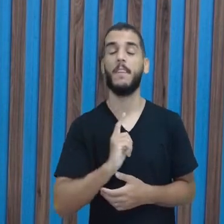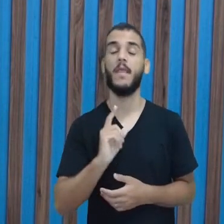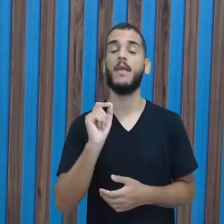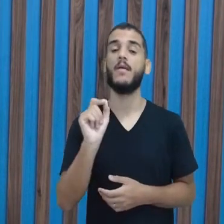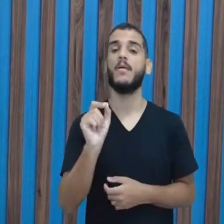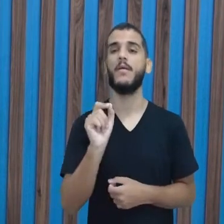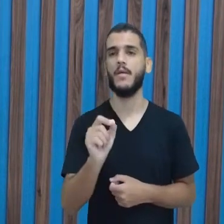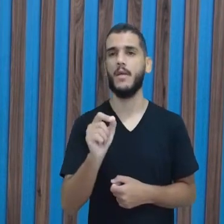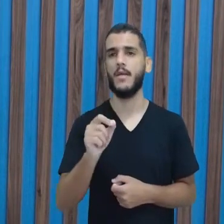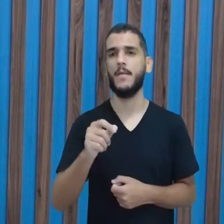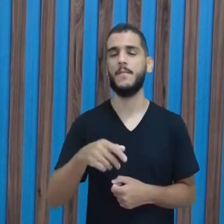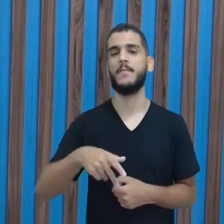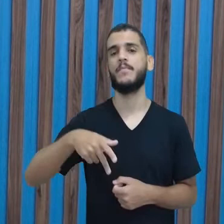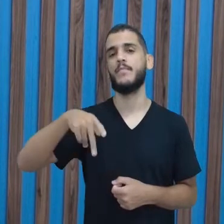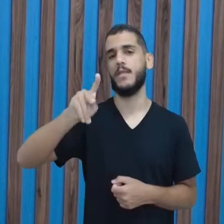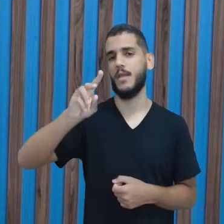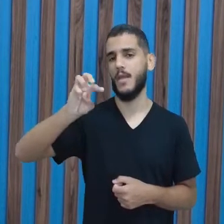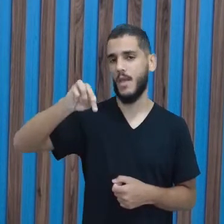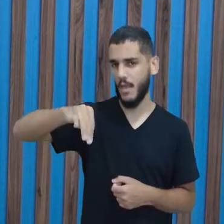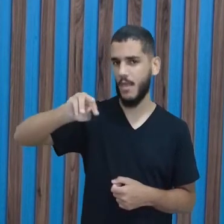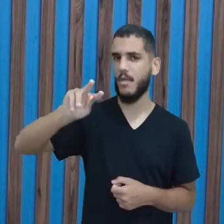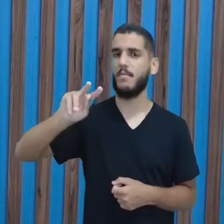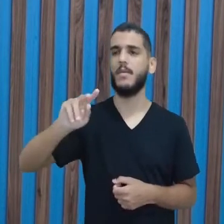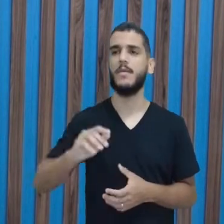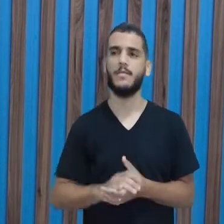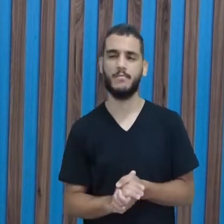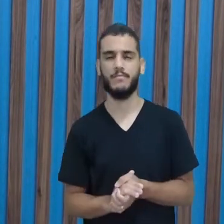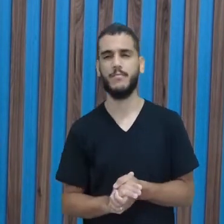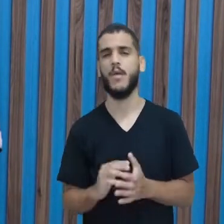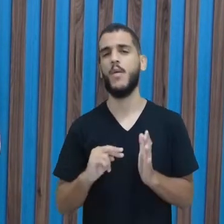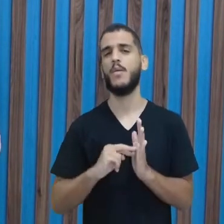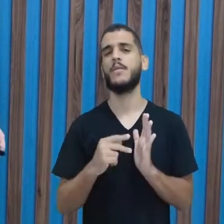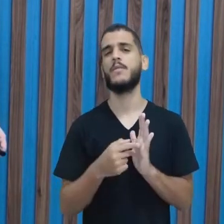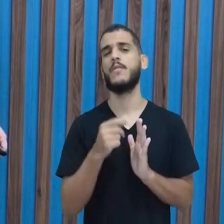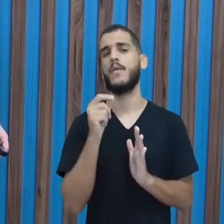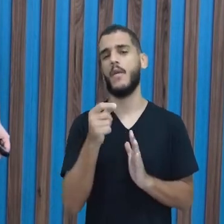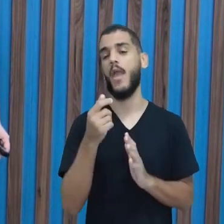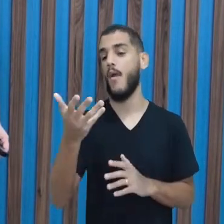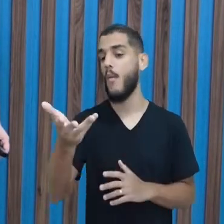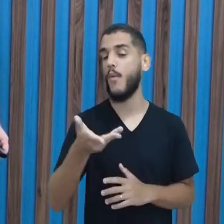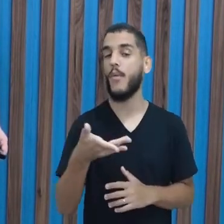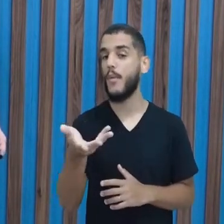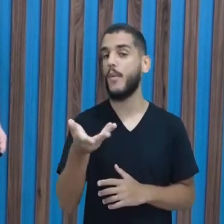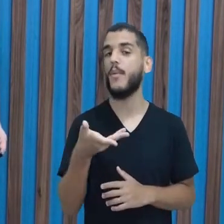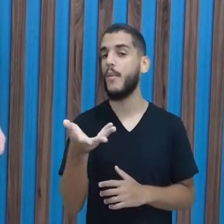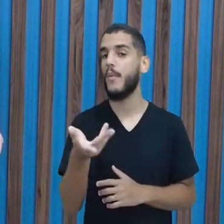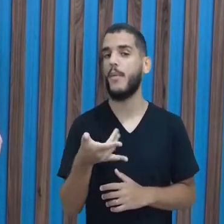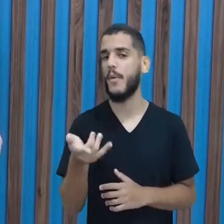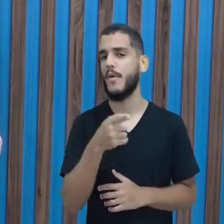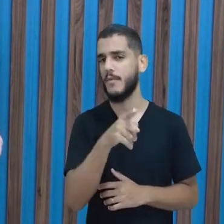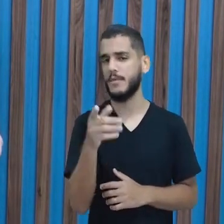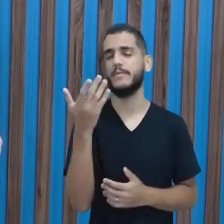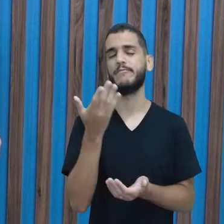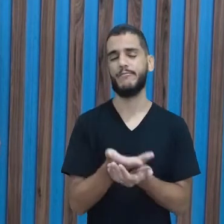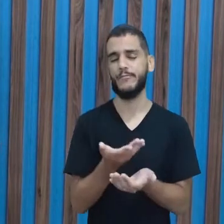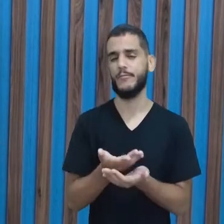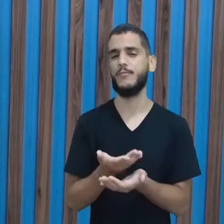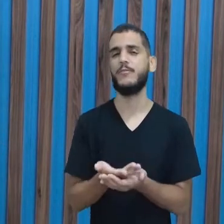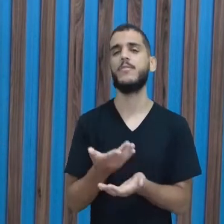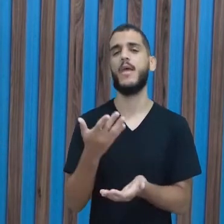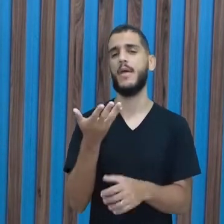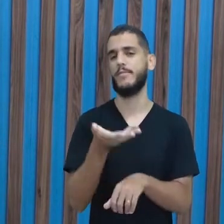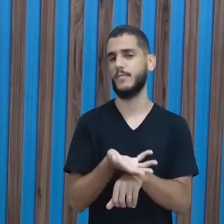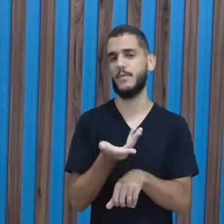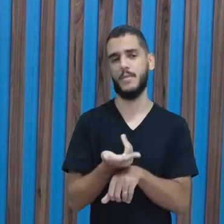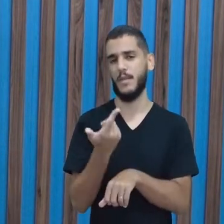tem a grandeza quilômetros por hora. O que é quilômetros por hora? É a velocidade. Isso vocês vão ver em física, tá?